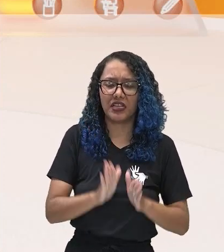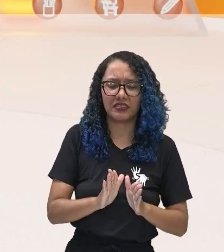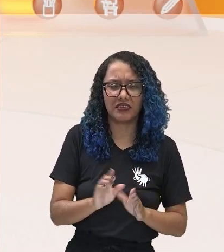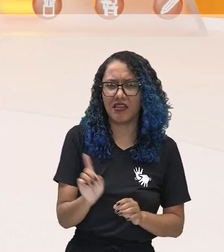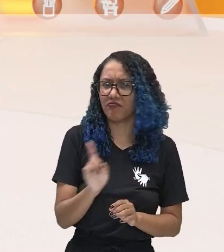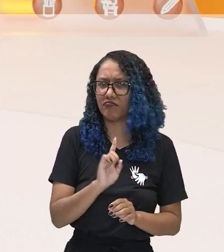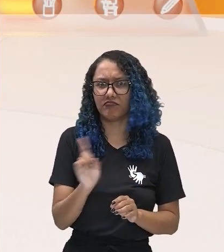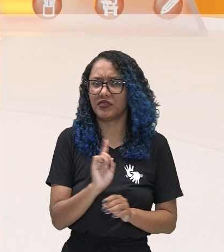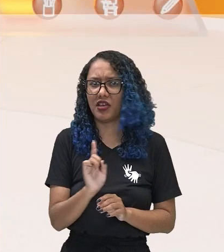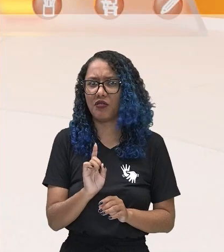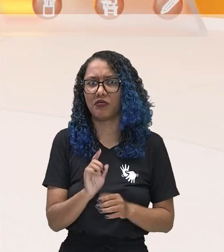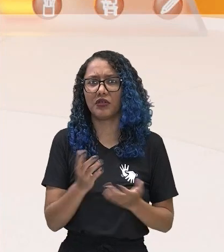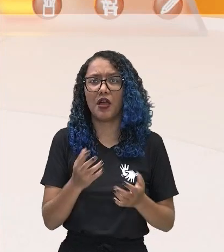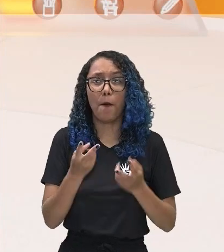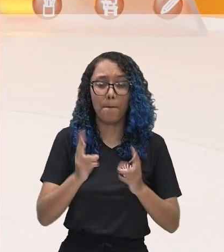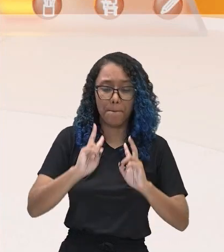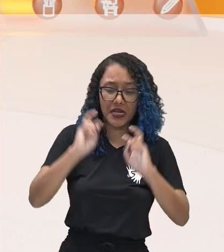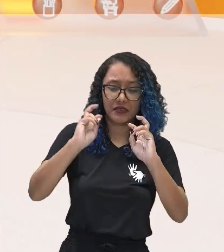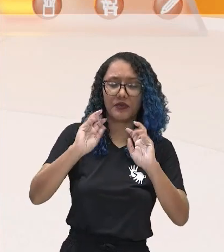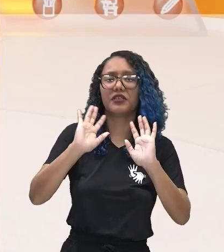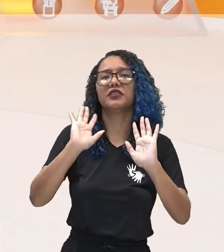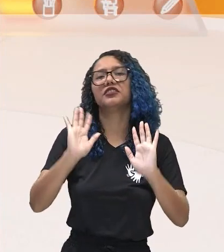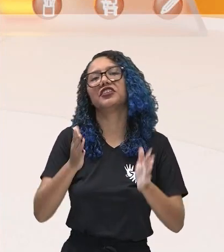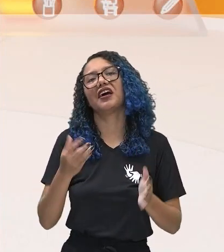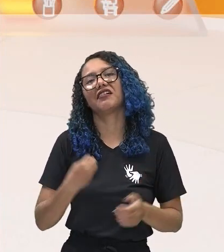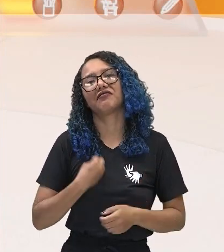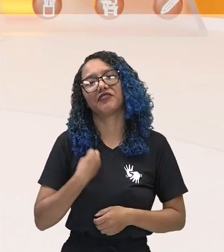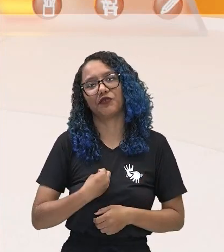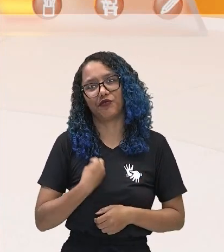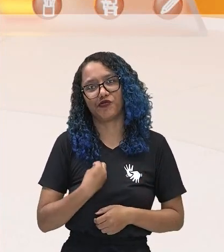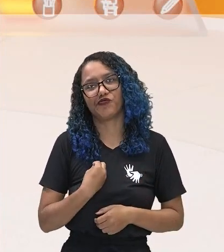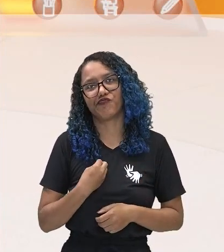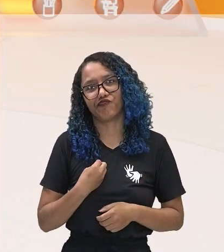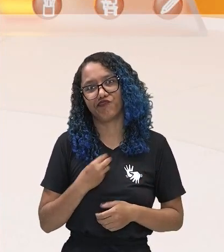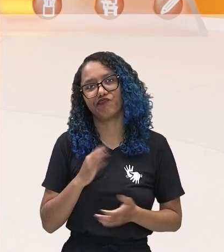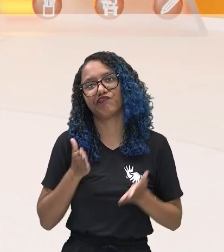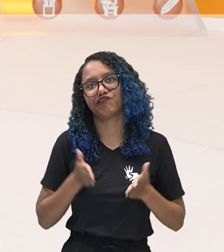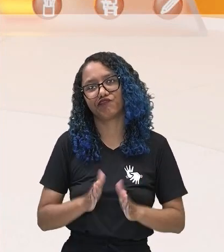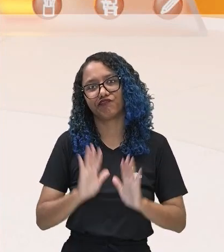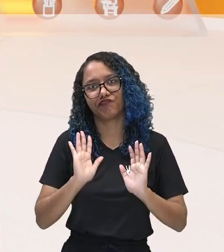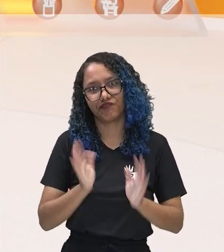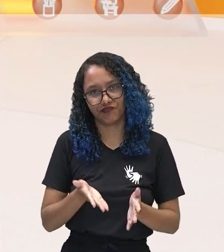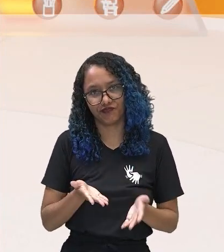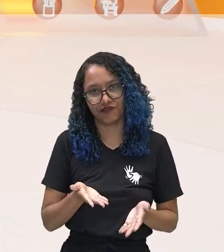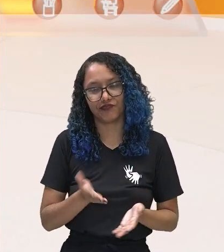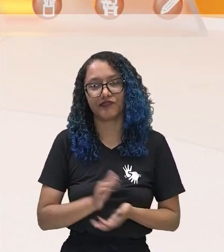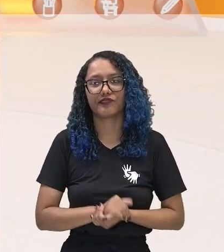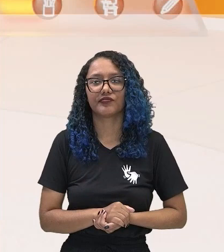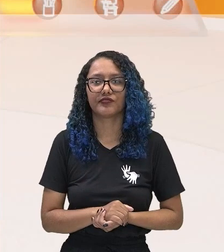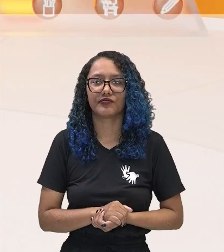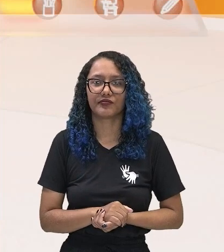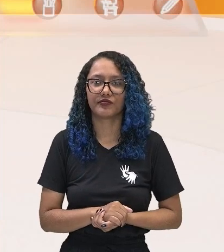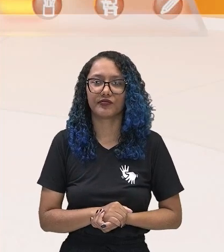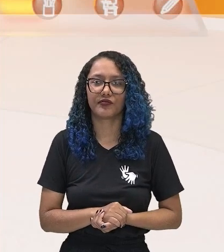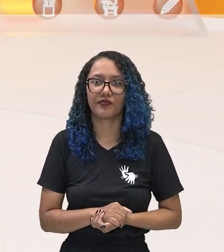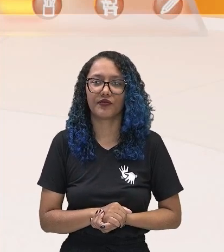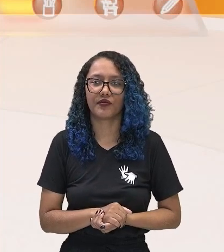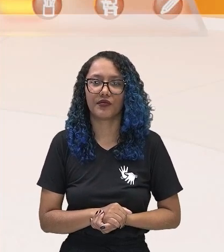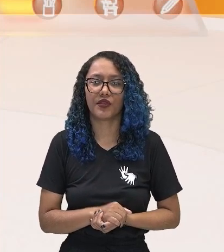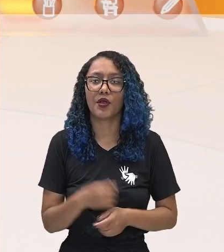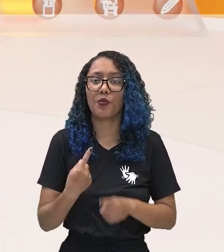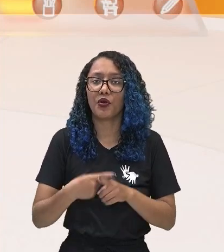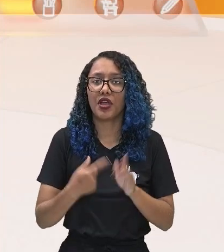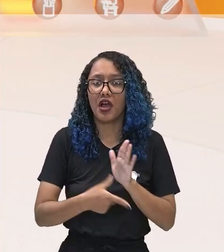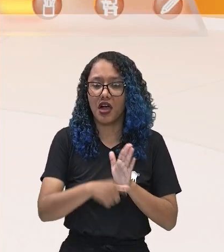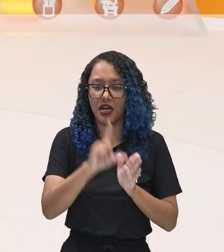mundo. Portanto, quando a gente fala, né, para nos inventar, pois não há nada anterior a essa